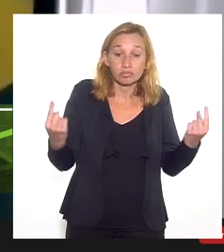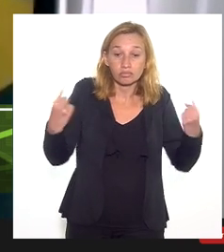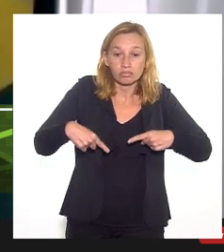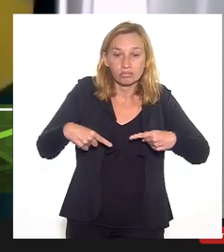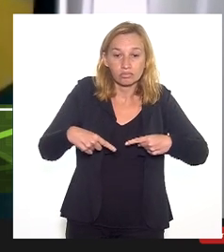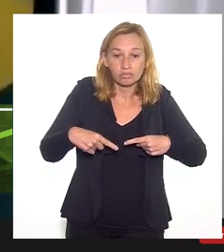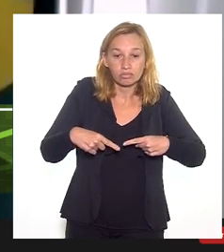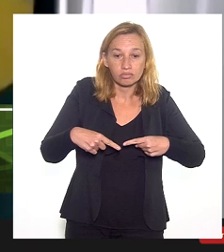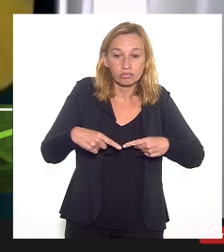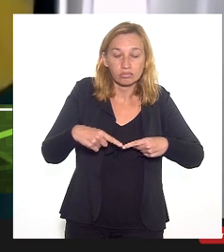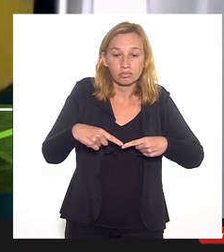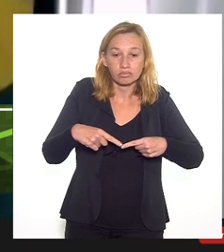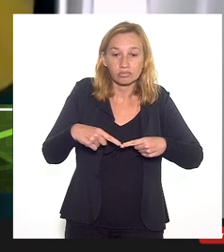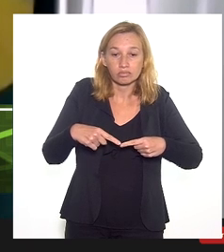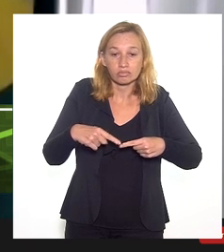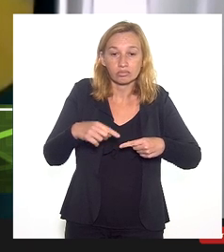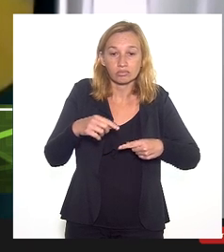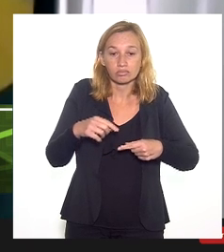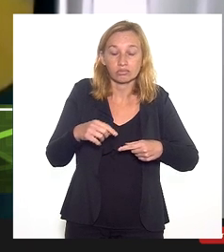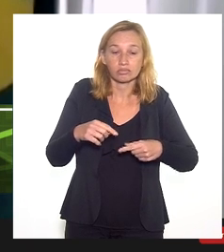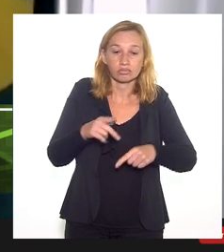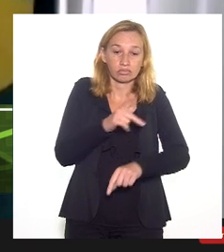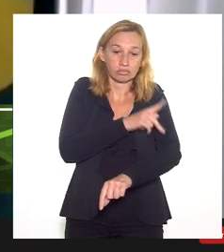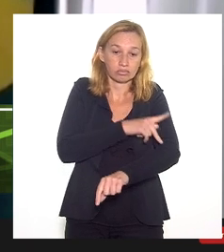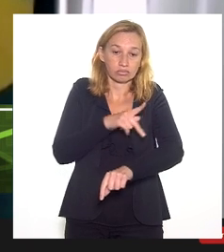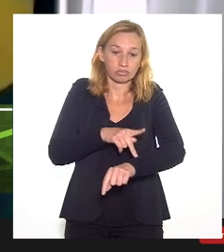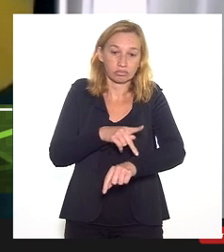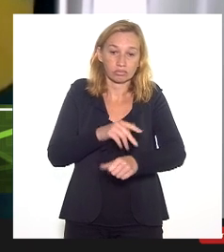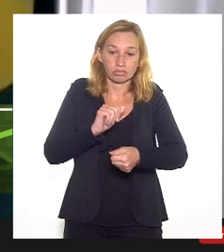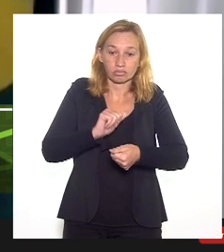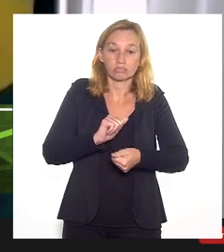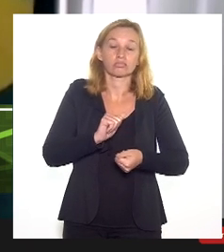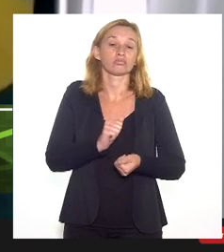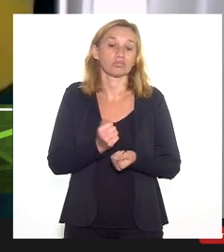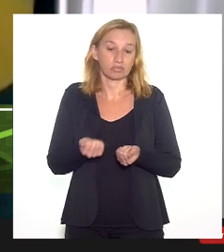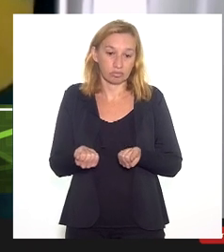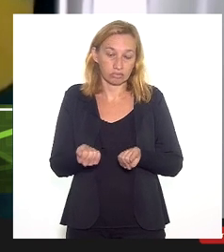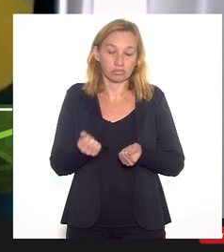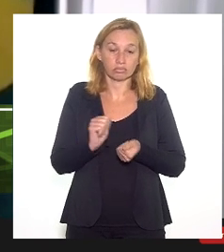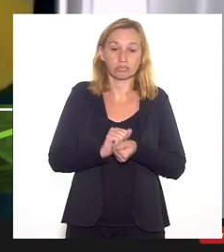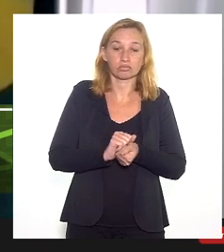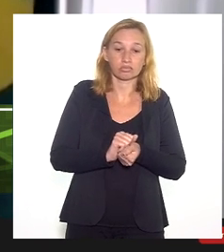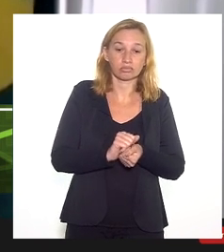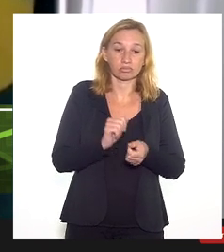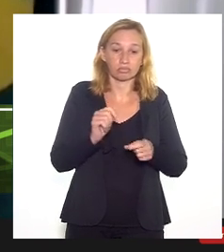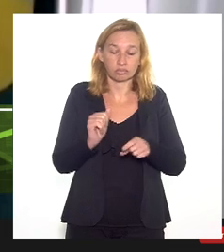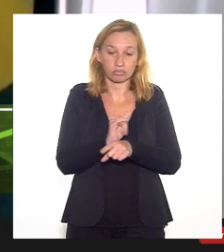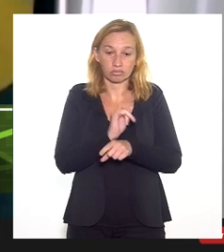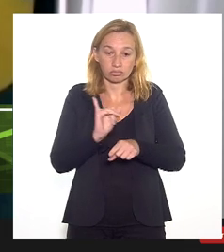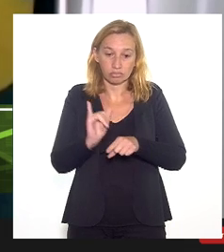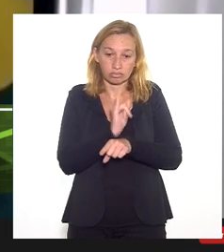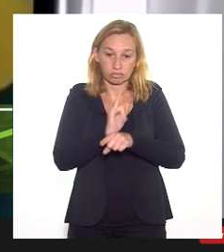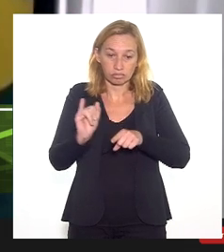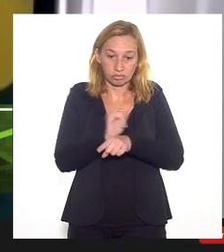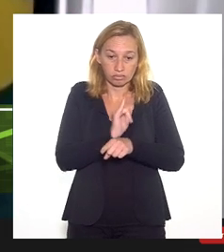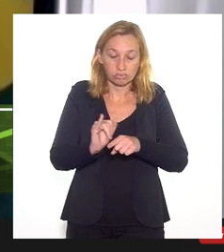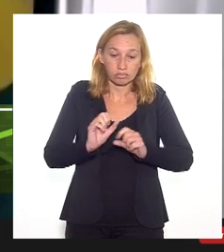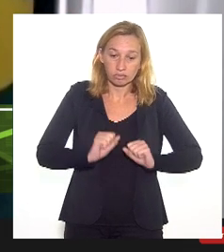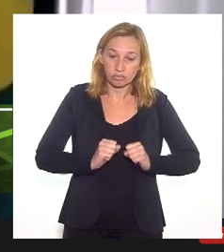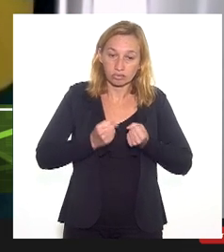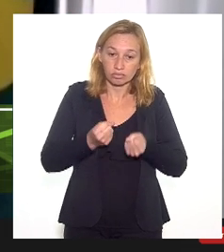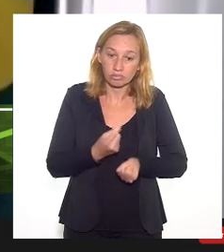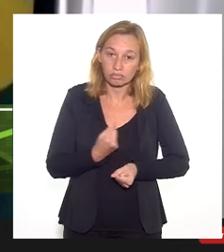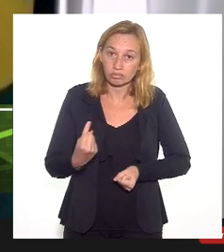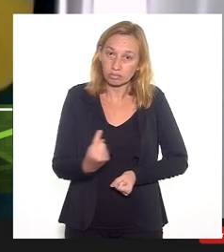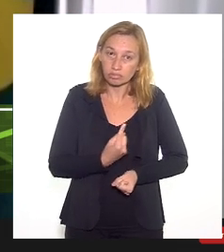didático-pedagógicos decorrentes da pandemia então eu acho que mereceria Flávio um esforço adicional nosso